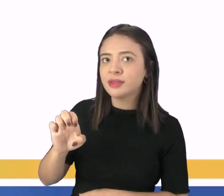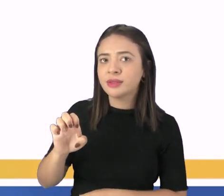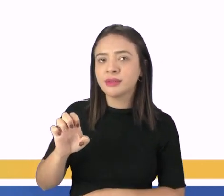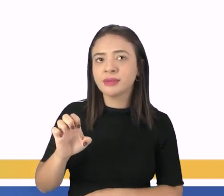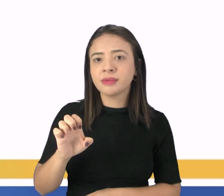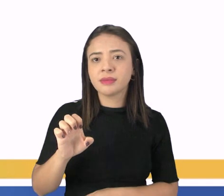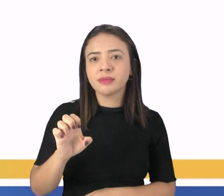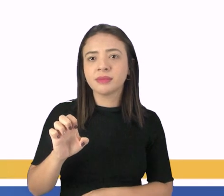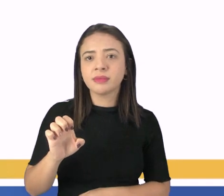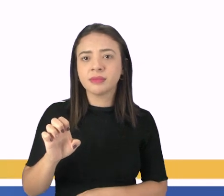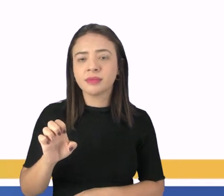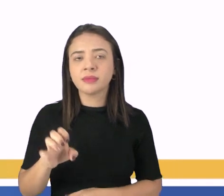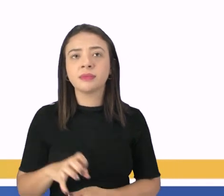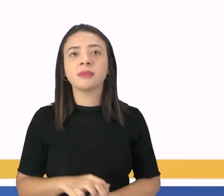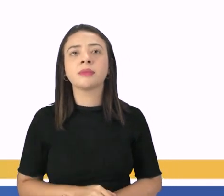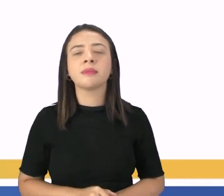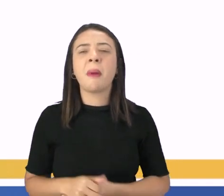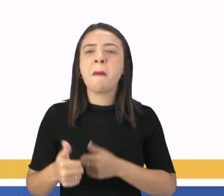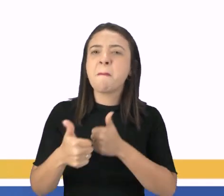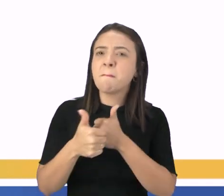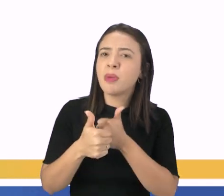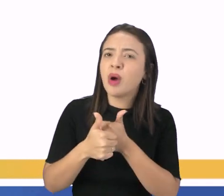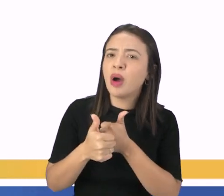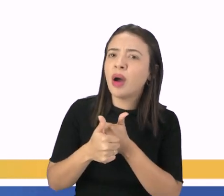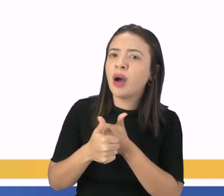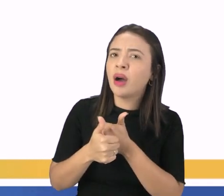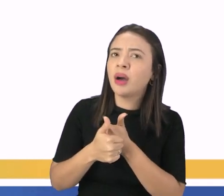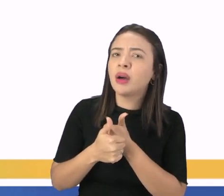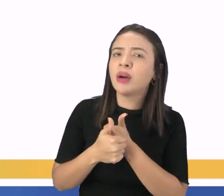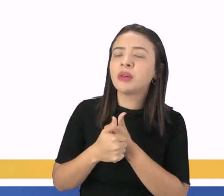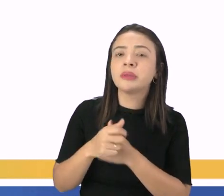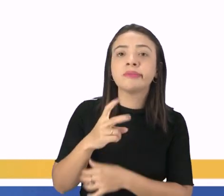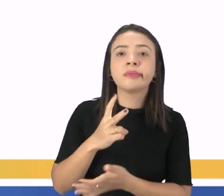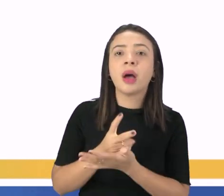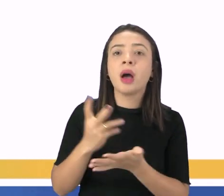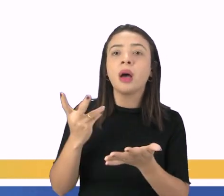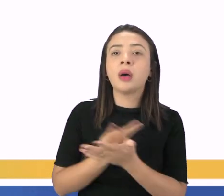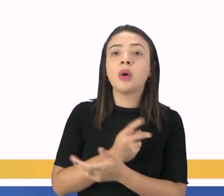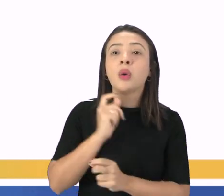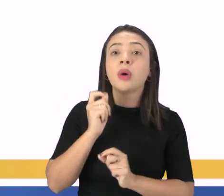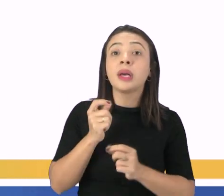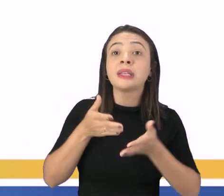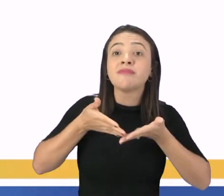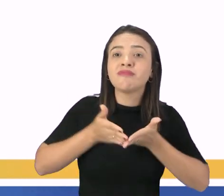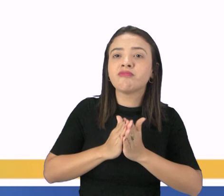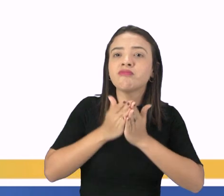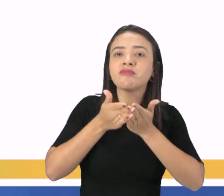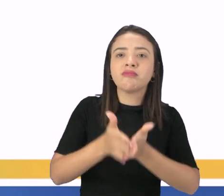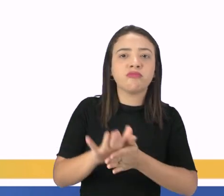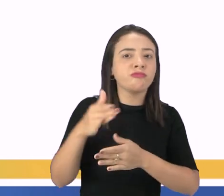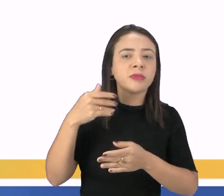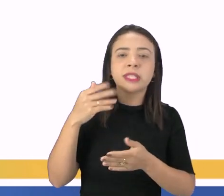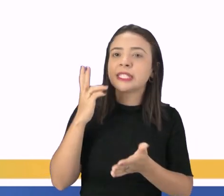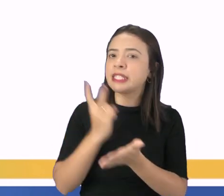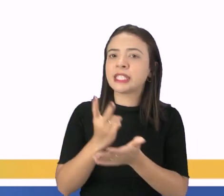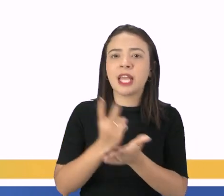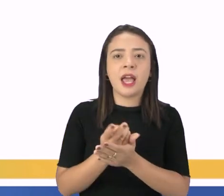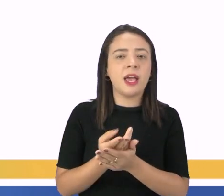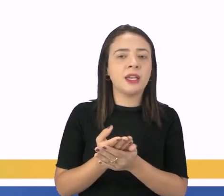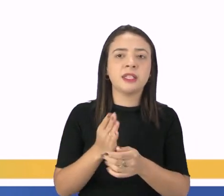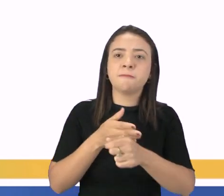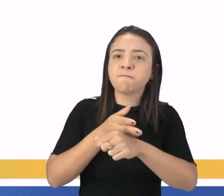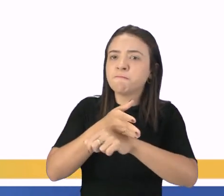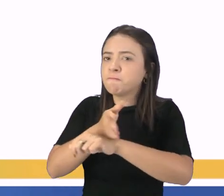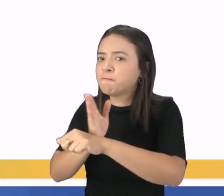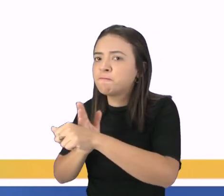da China, exatamente onde fica a maior circulação de navios comerciais do mundo, que transitam